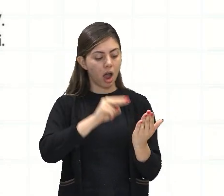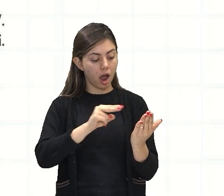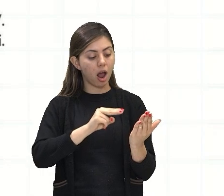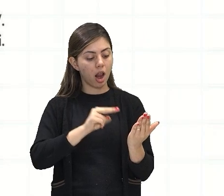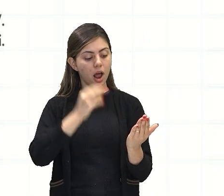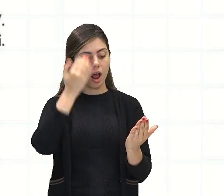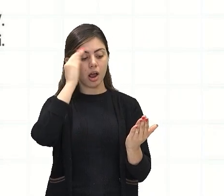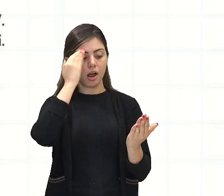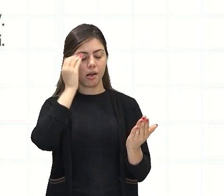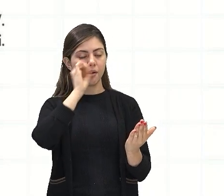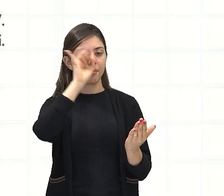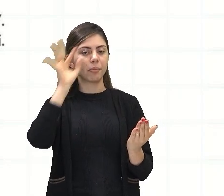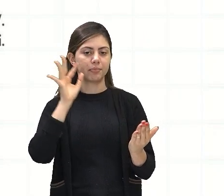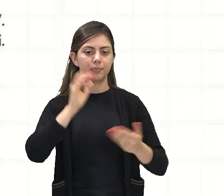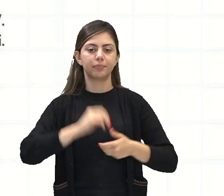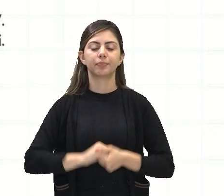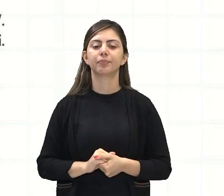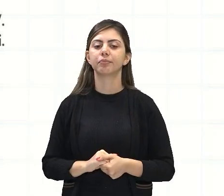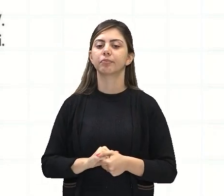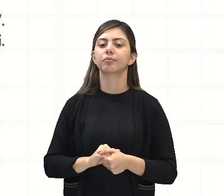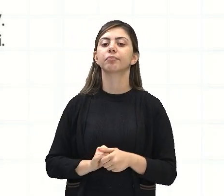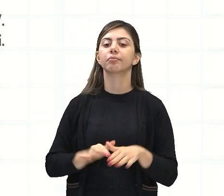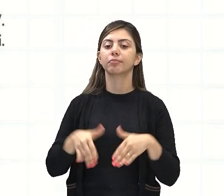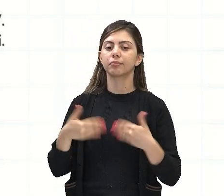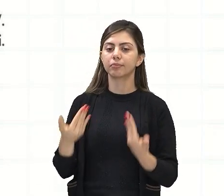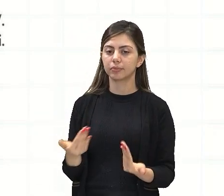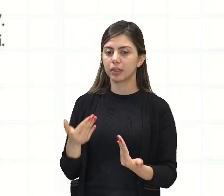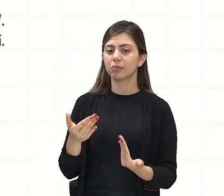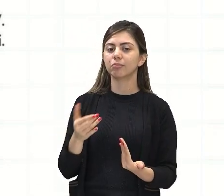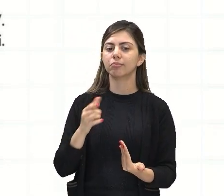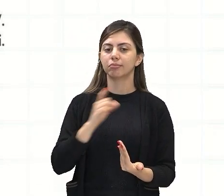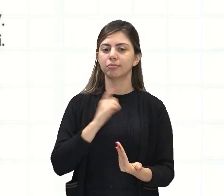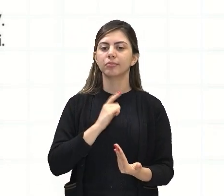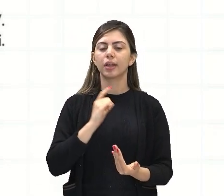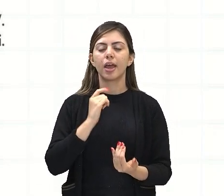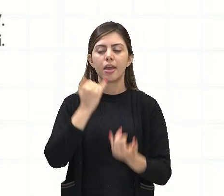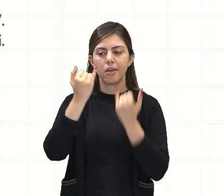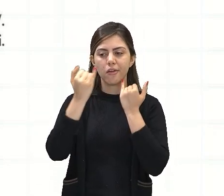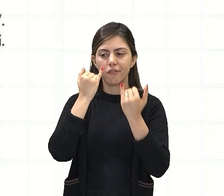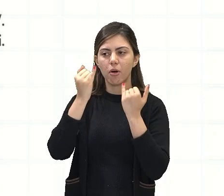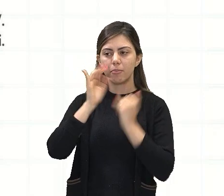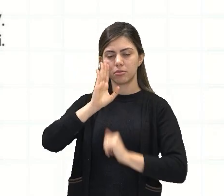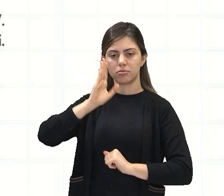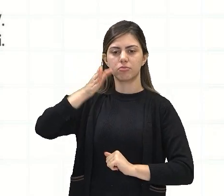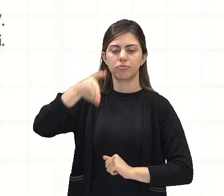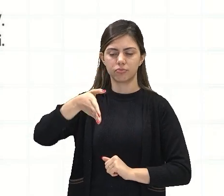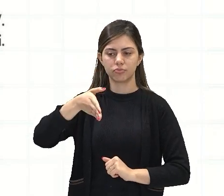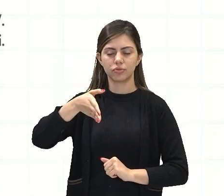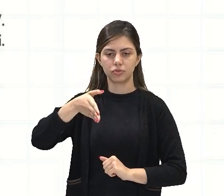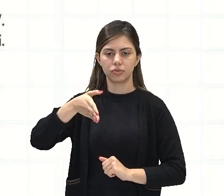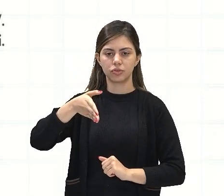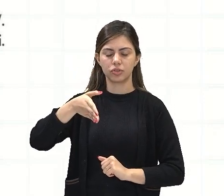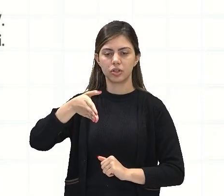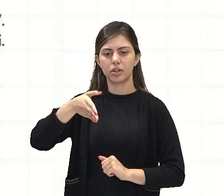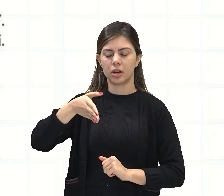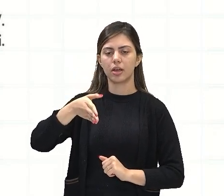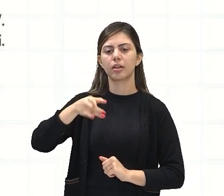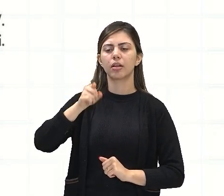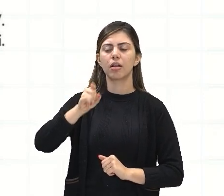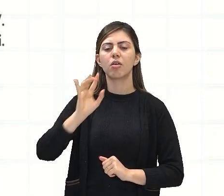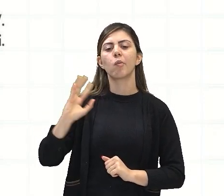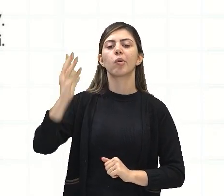a informação. Então, além de apresentar os fatos de maneira direta e de maneira